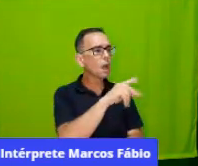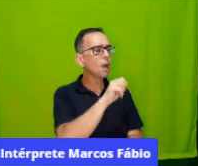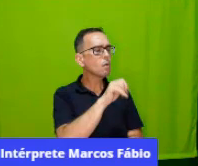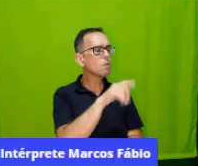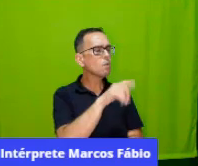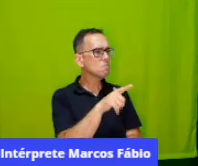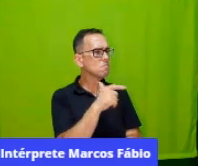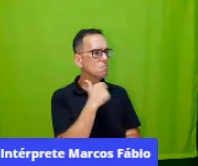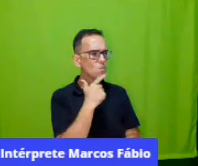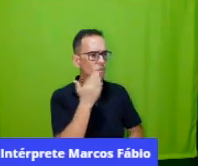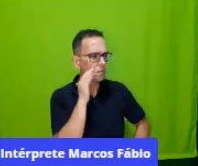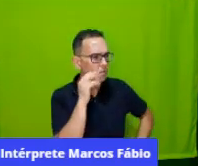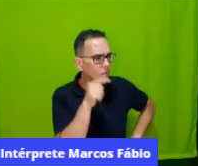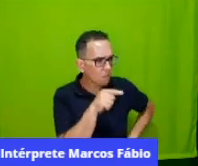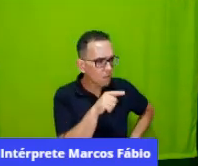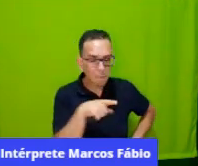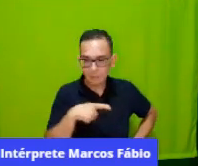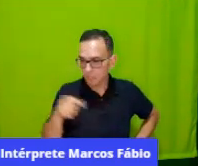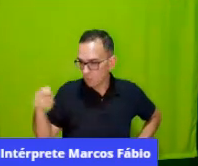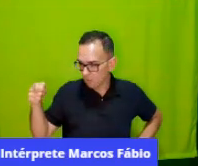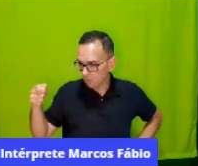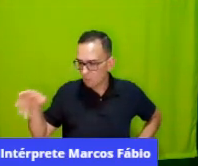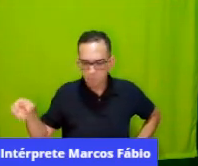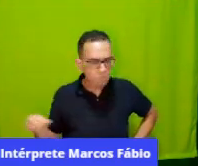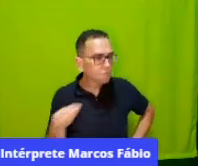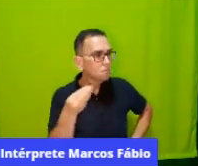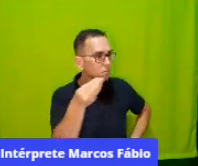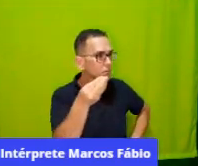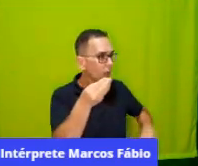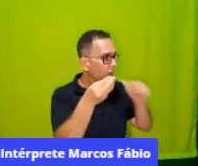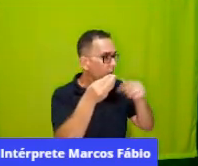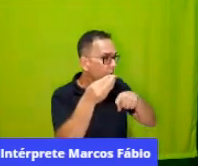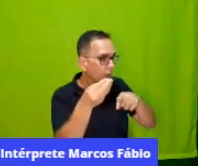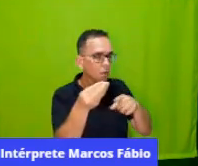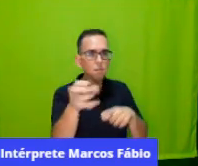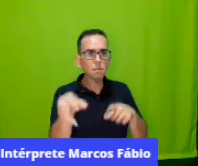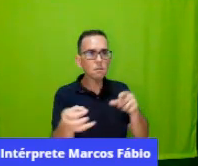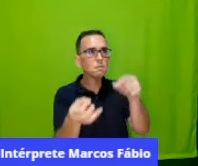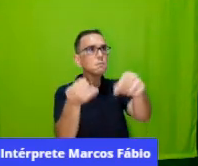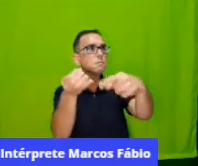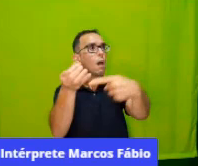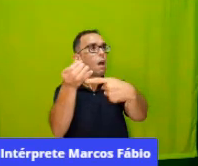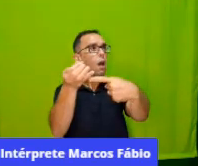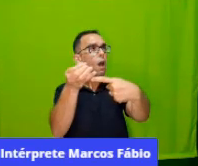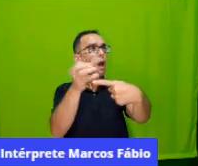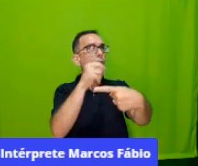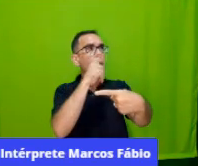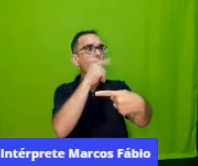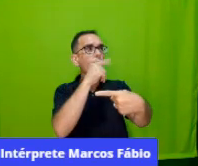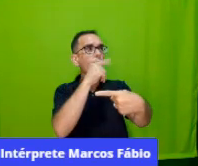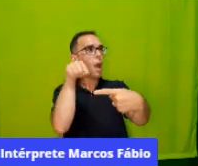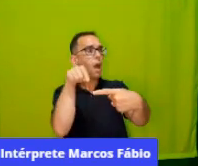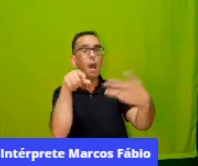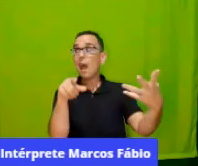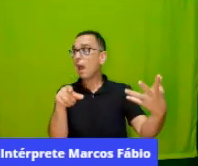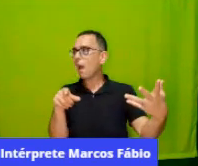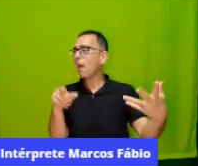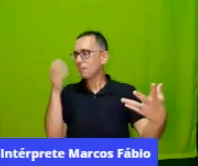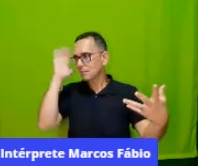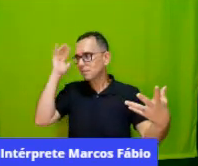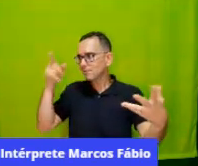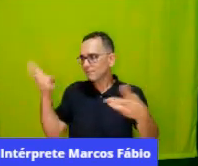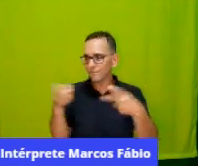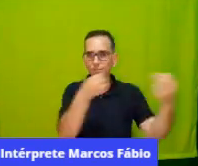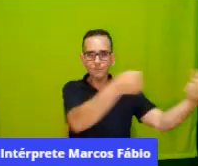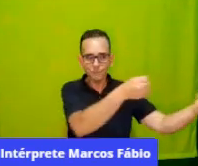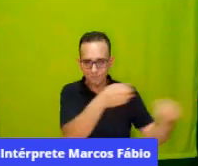não consegue, né? Aí ele chega para a Carol não entende o que ele está falando. Mas se ele tem o chaveirinho, aí ele fala que ele quer água, ele